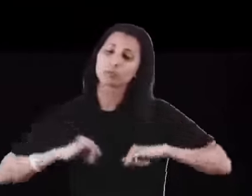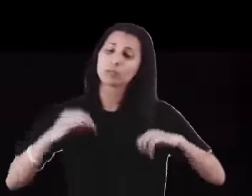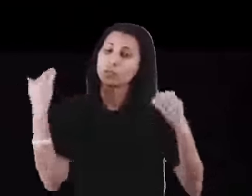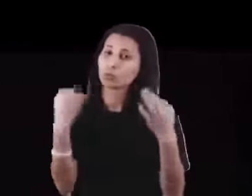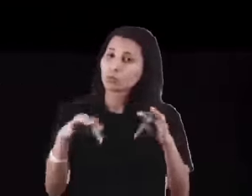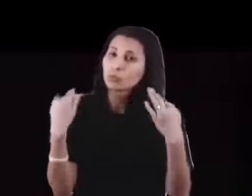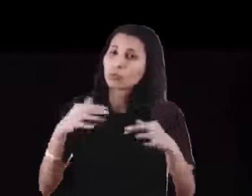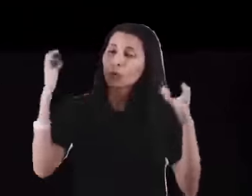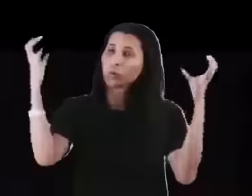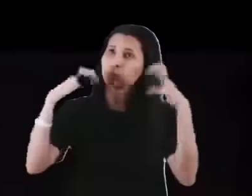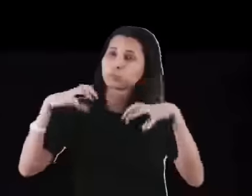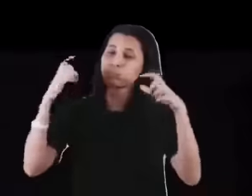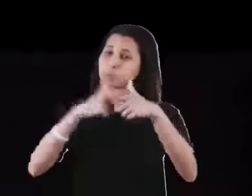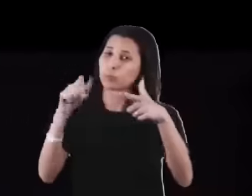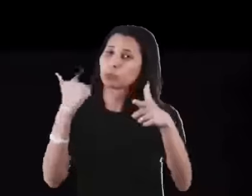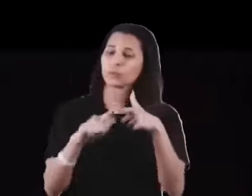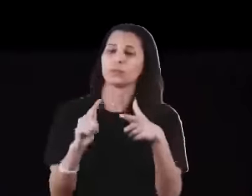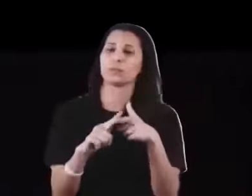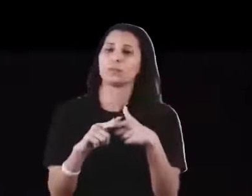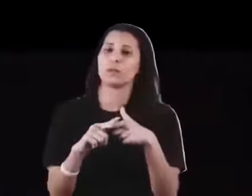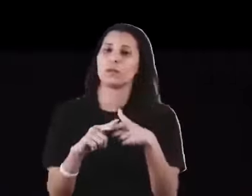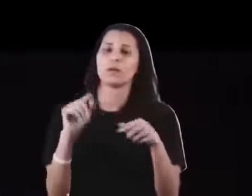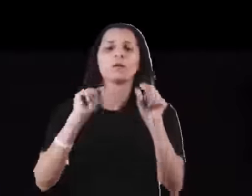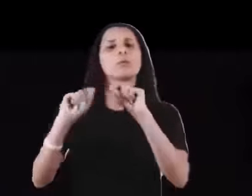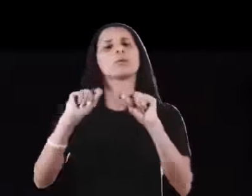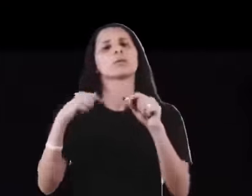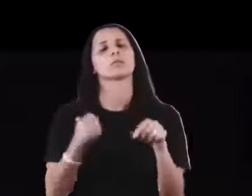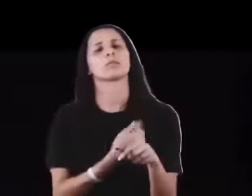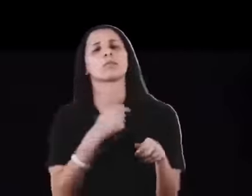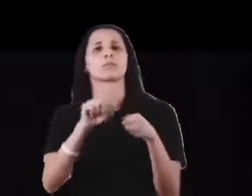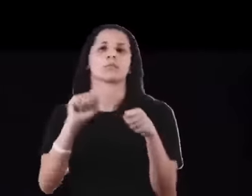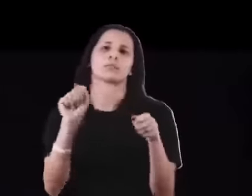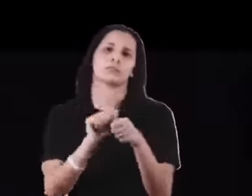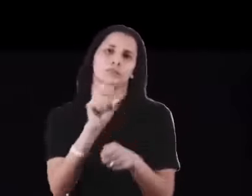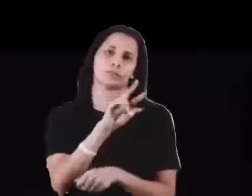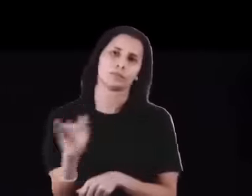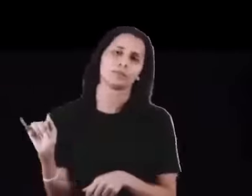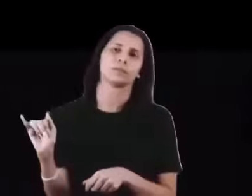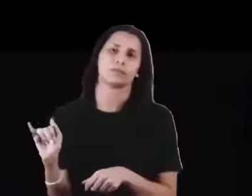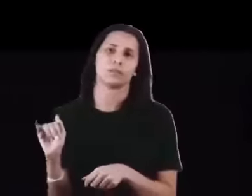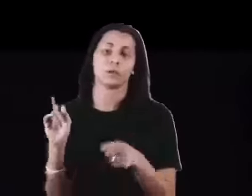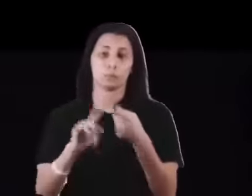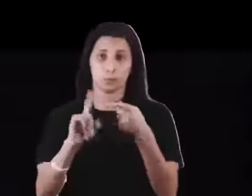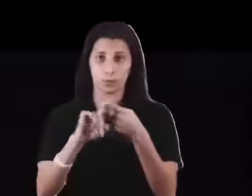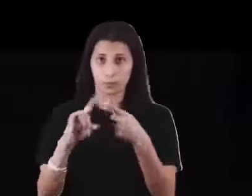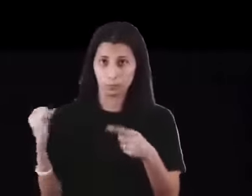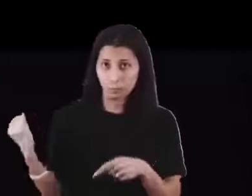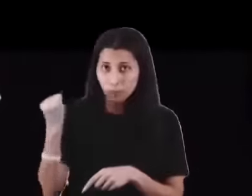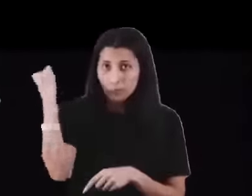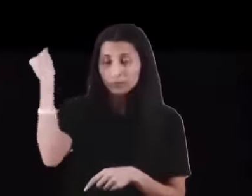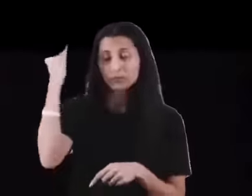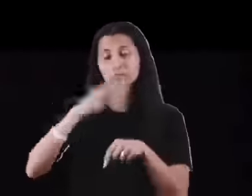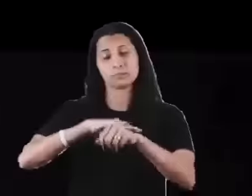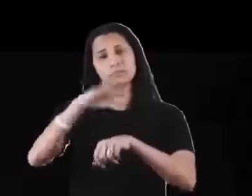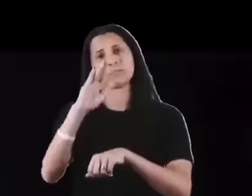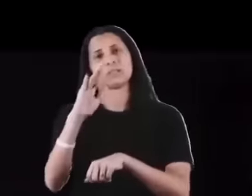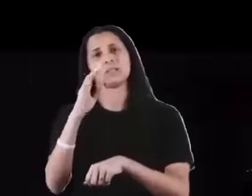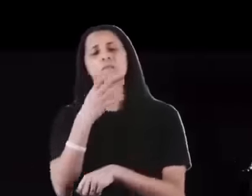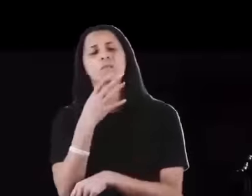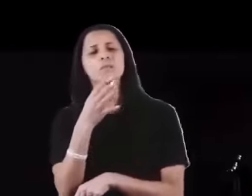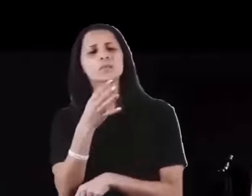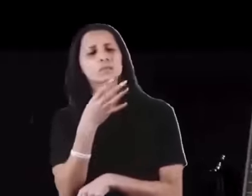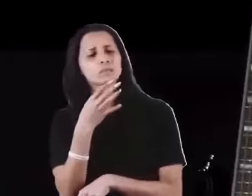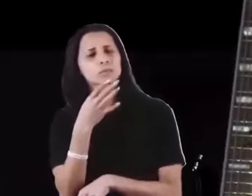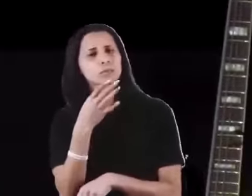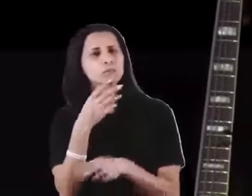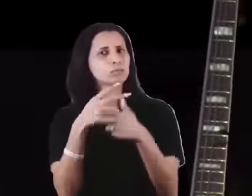que a gente experimentou É o que a gente vai fazer com ela porque muito mais importante do que tem um conhecimento na